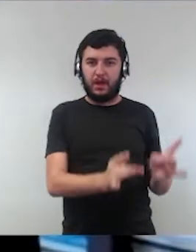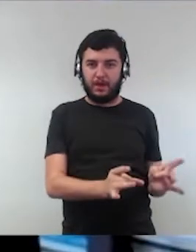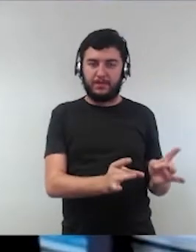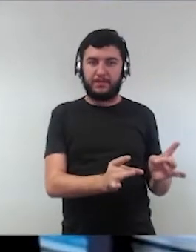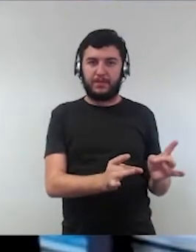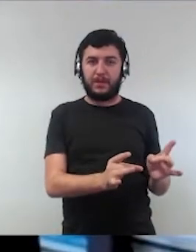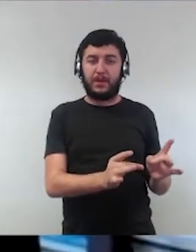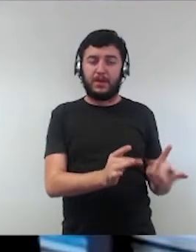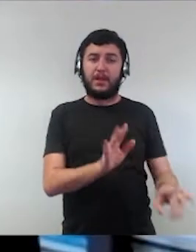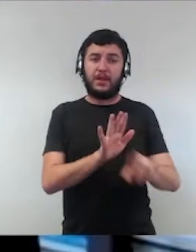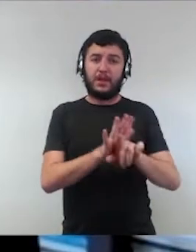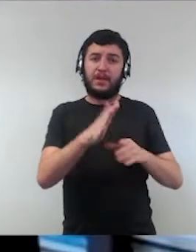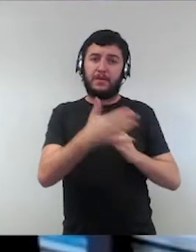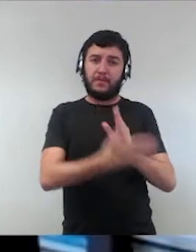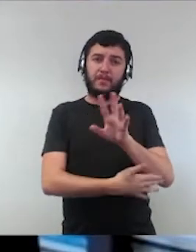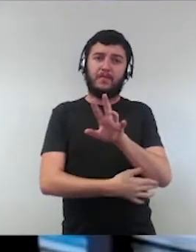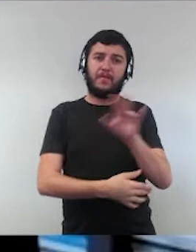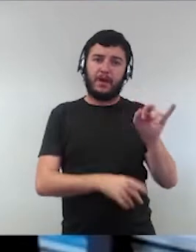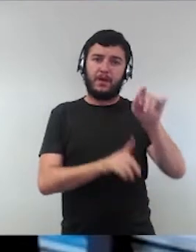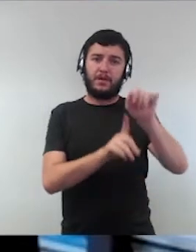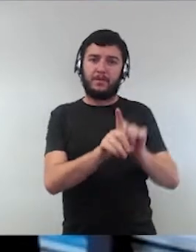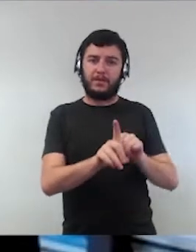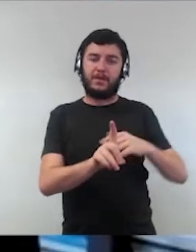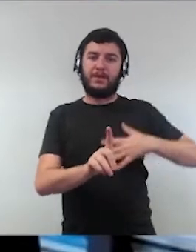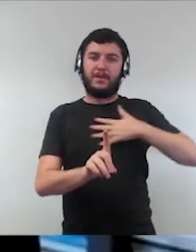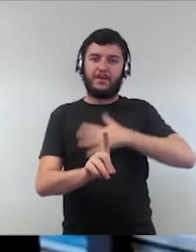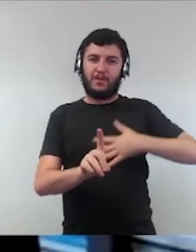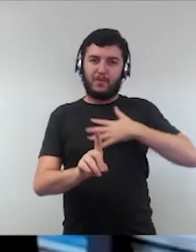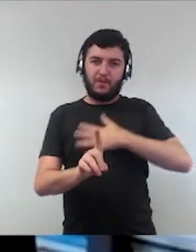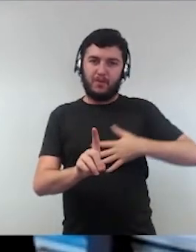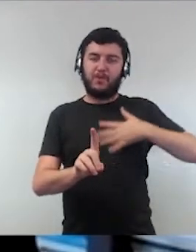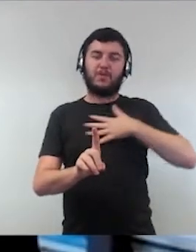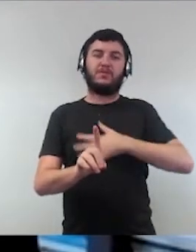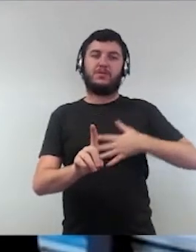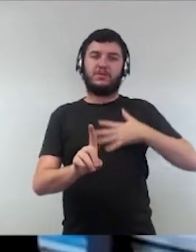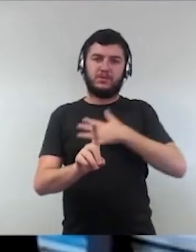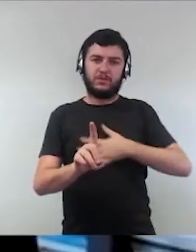agora em agosto. Já houve uma postergação da vacância da lei.